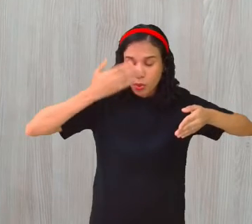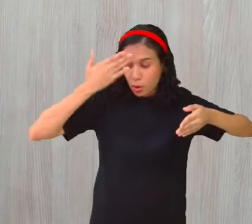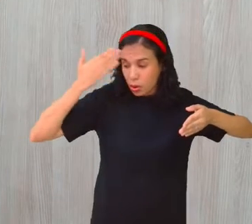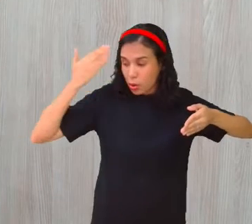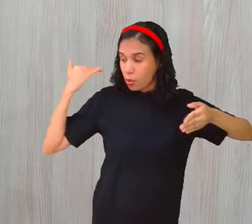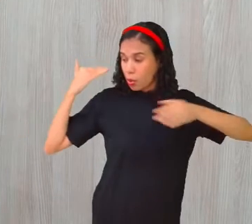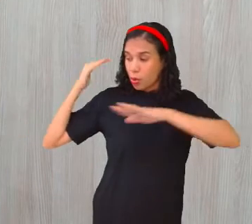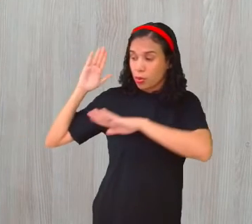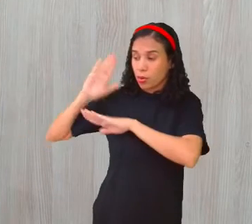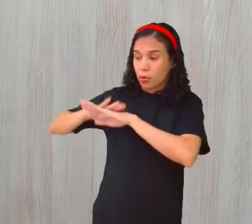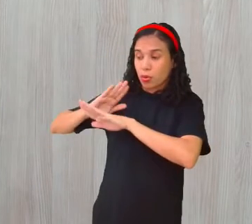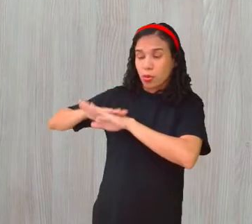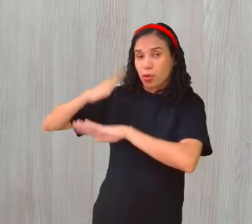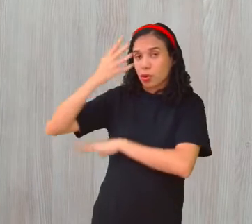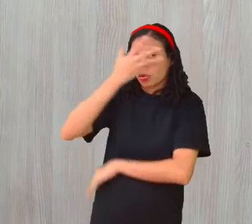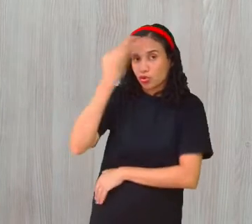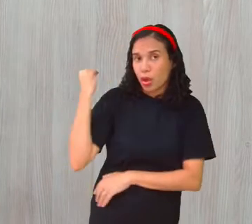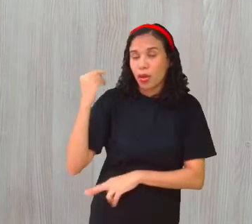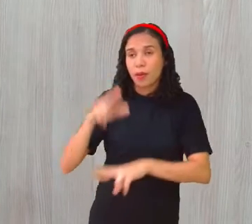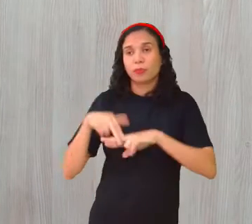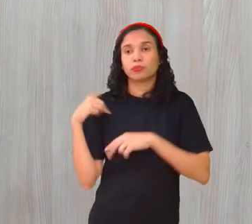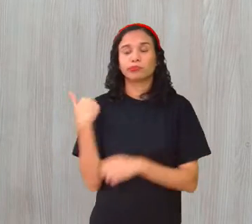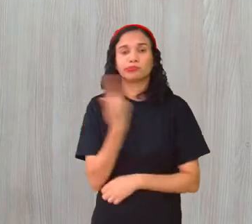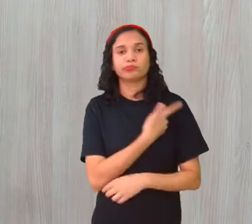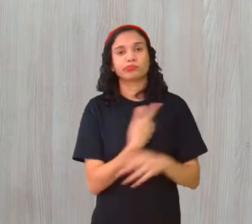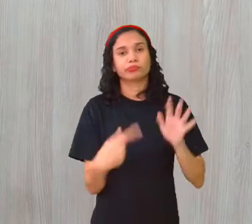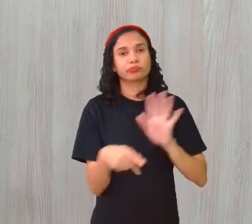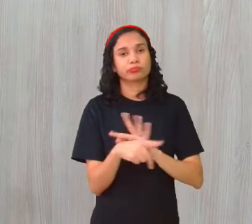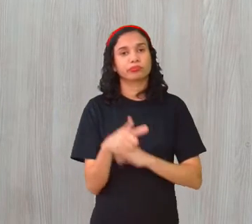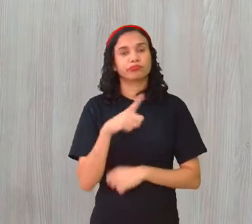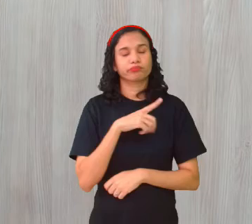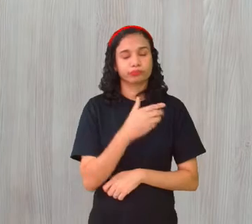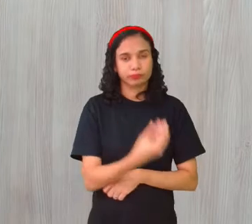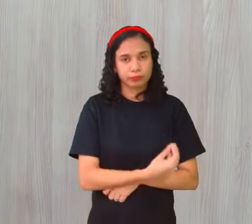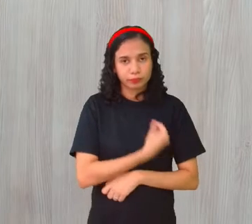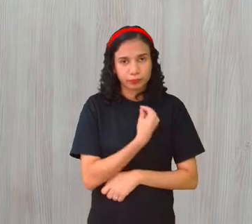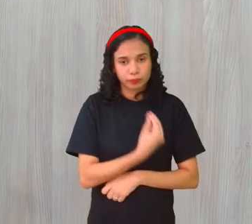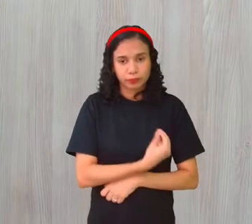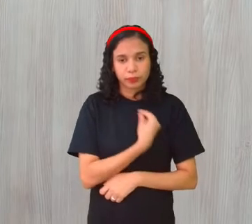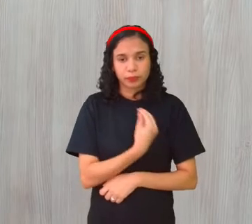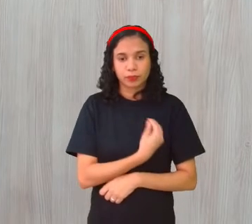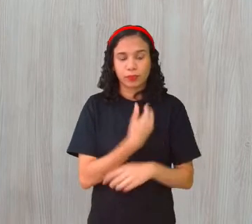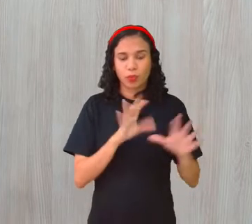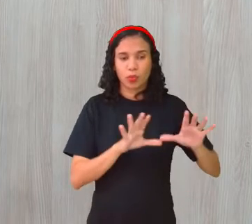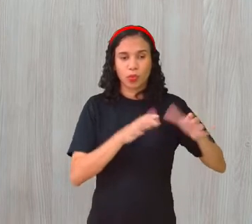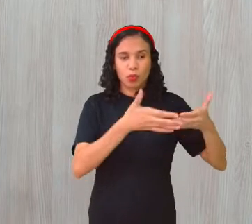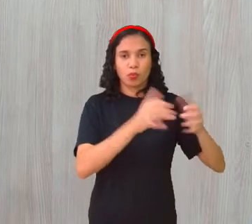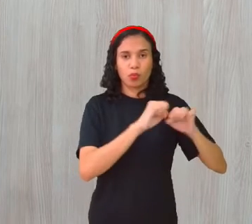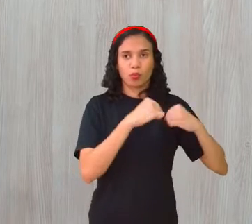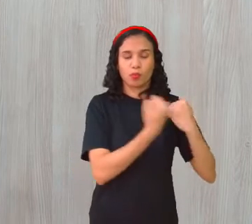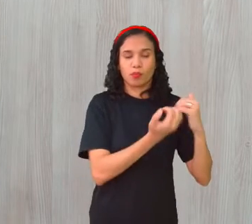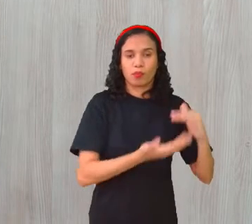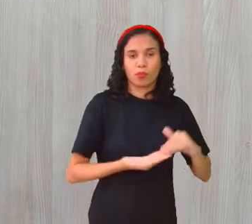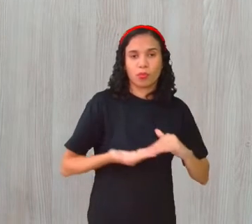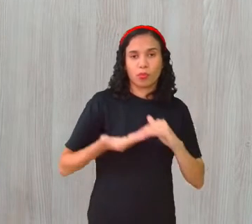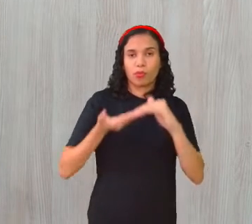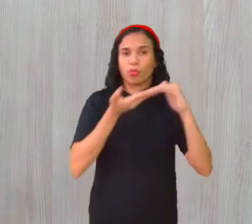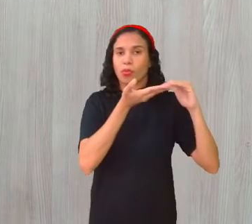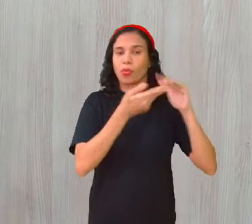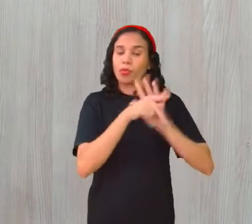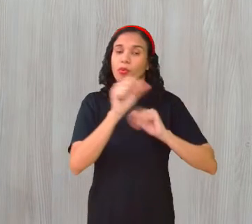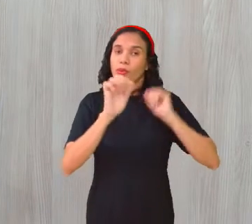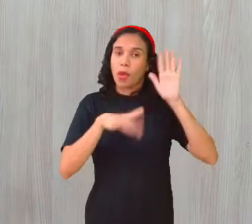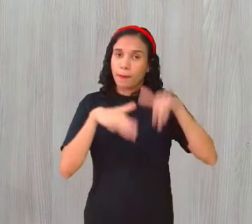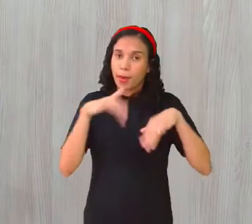o outro, e aí acaba se sobrepondo, né? Um grupo social, dependendo dos